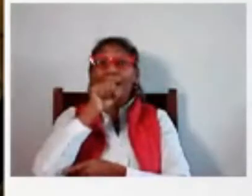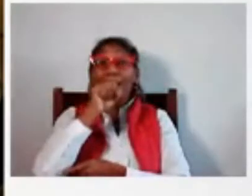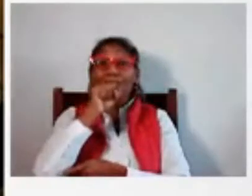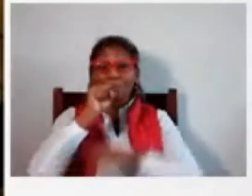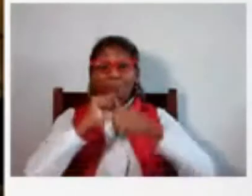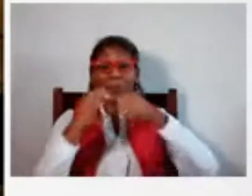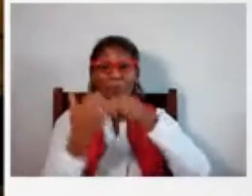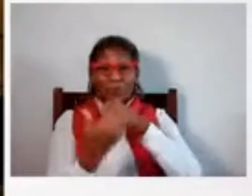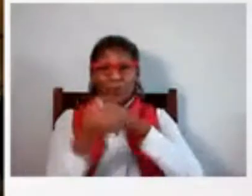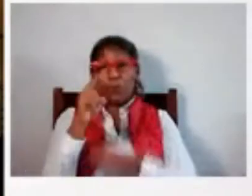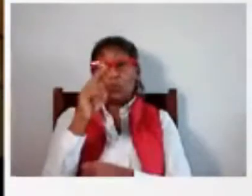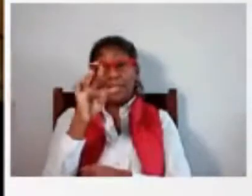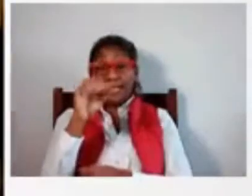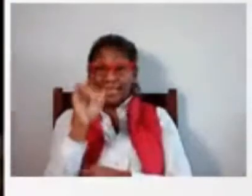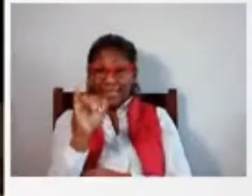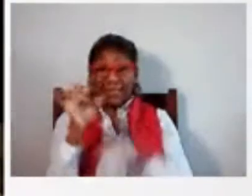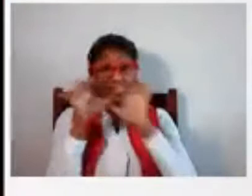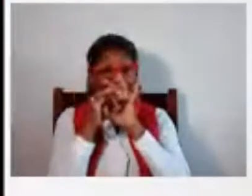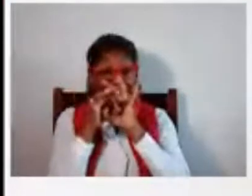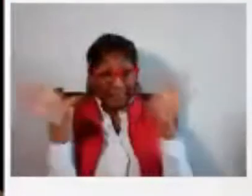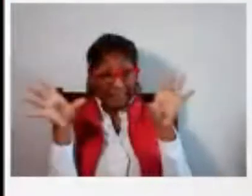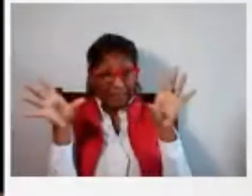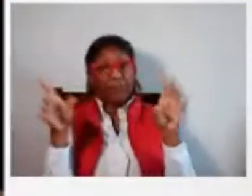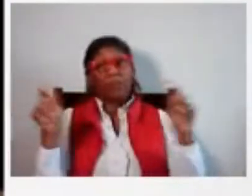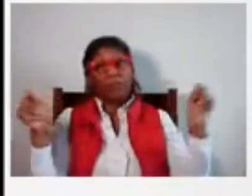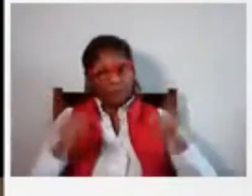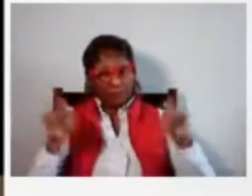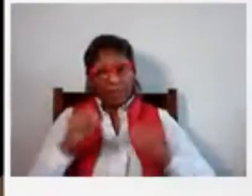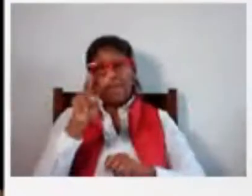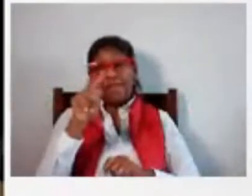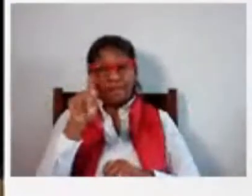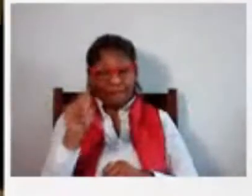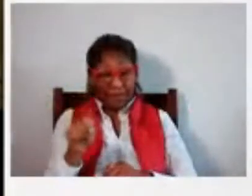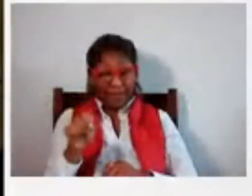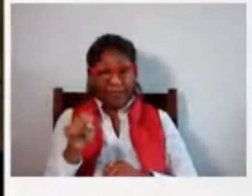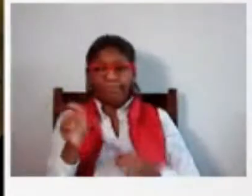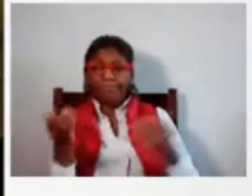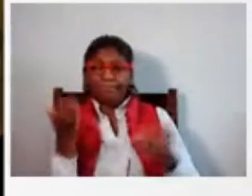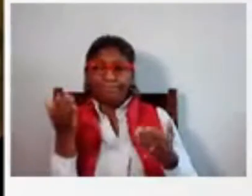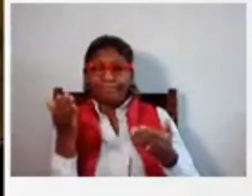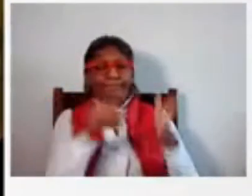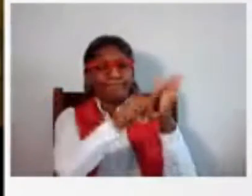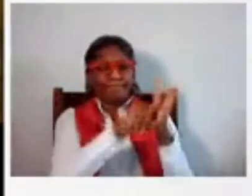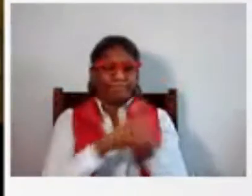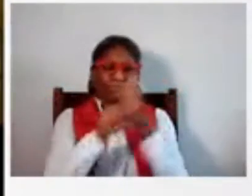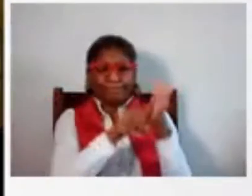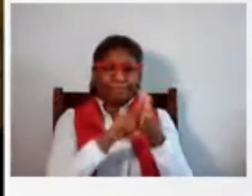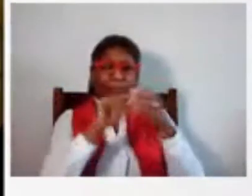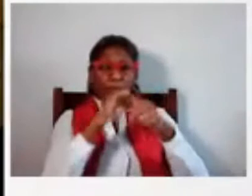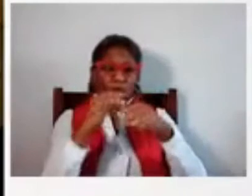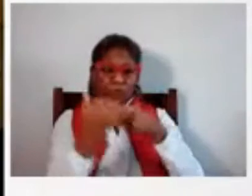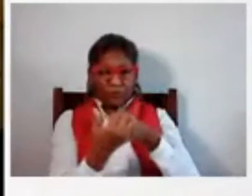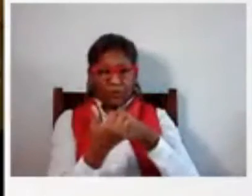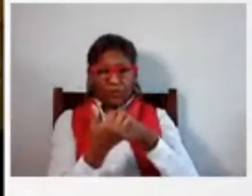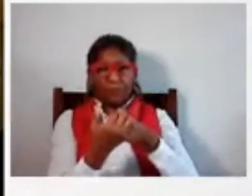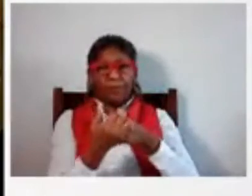leitos de UTI livres sobre, né, em proporção, em relação aos leitos ocupados por Covid,